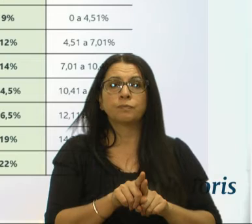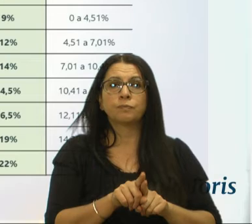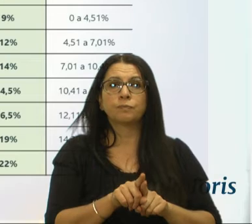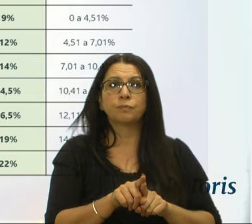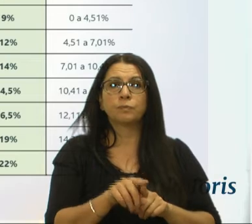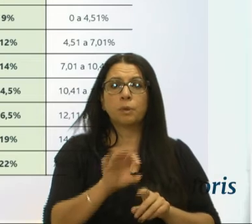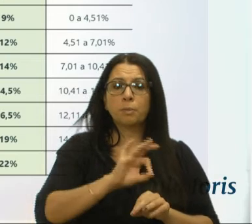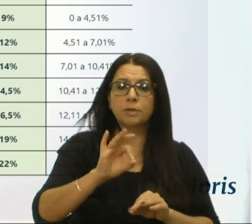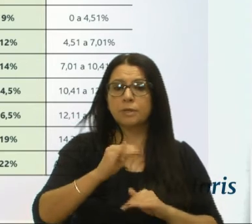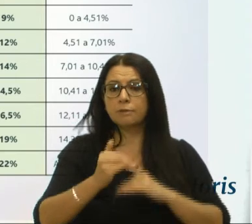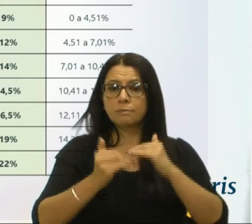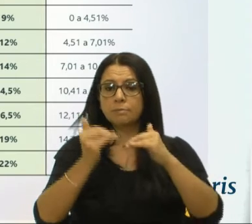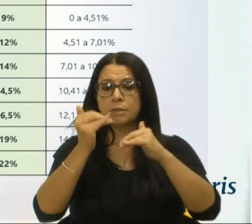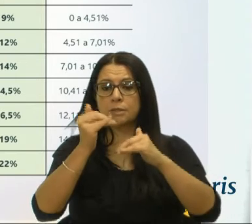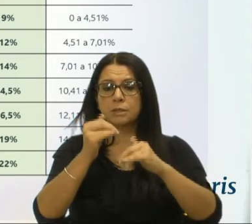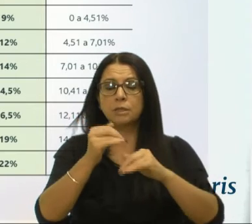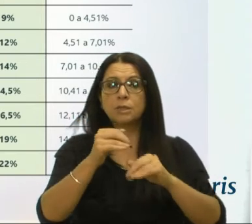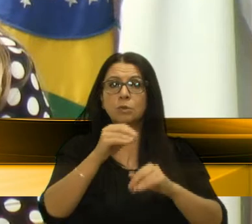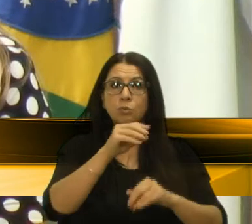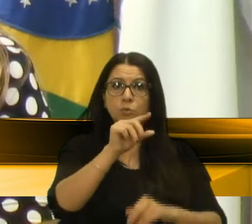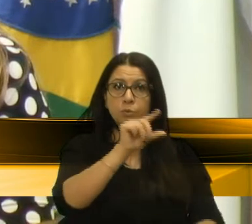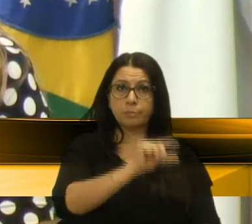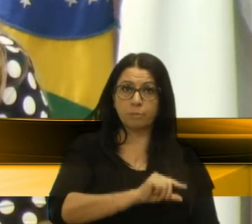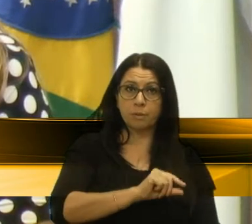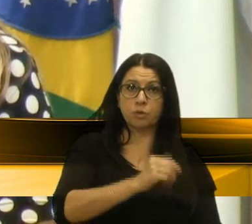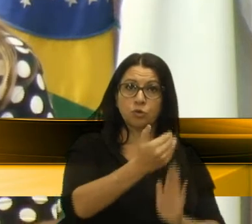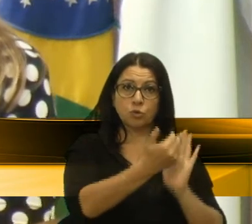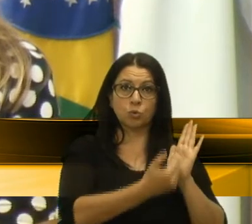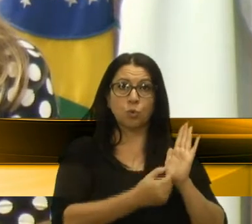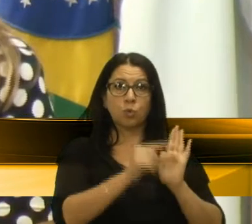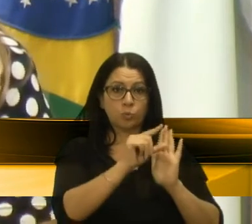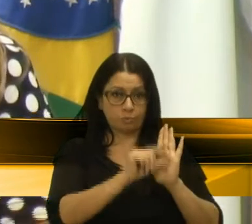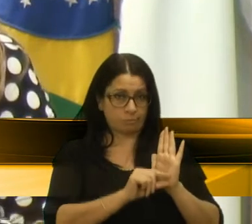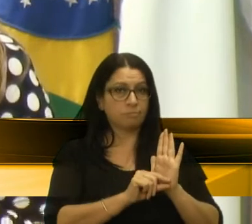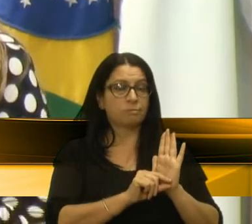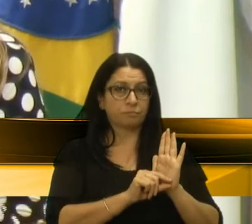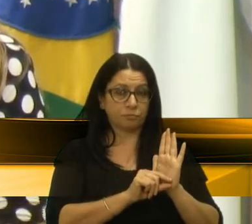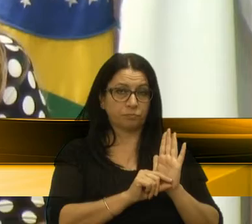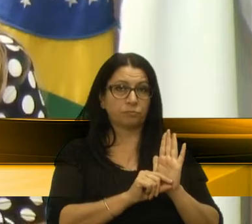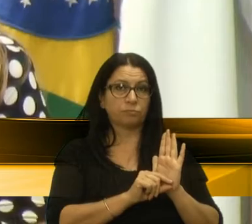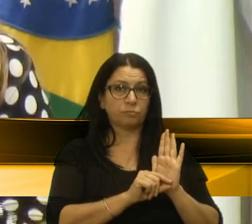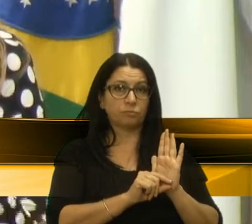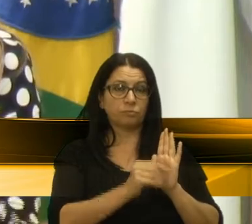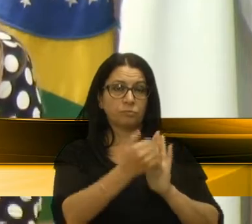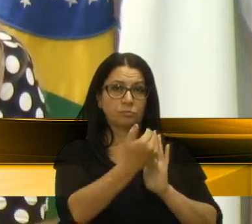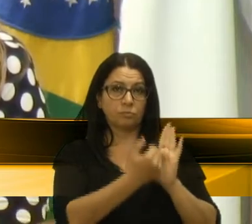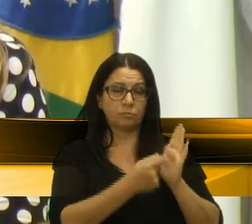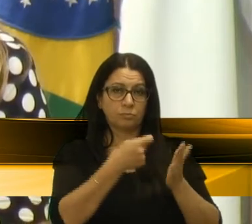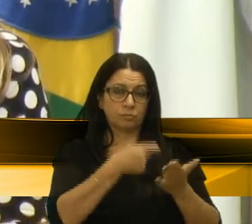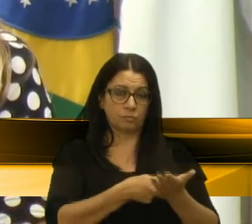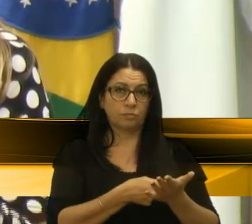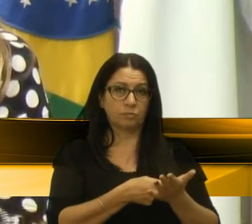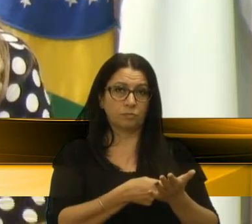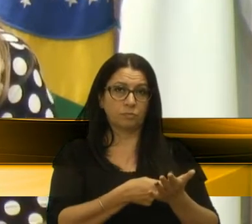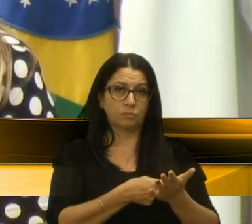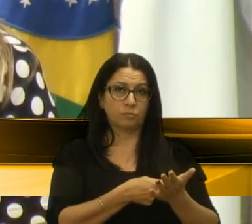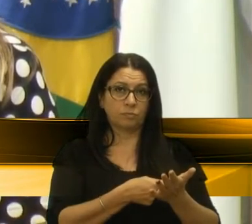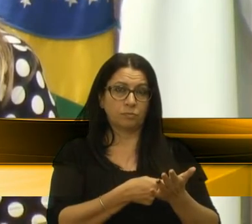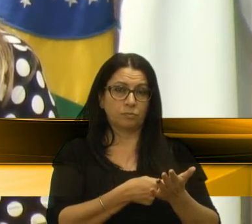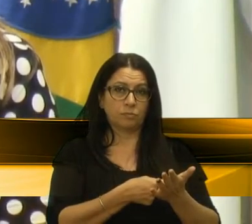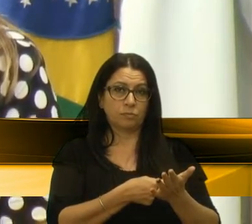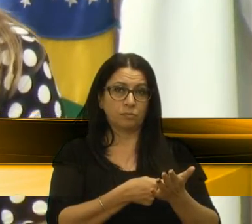alíquota progressiva. Os menores descontam menos, então estão descontando, descontando menos do